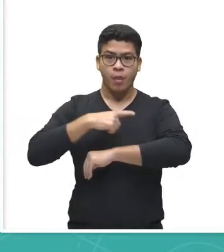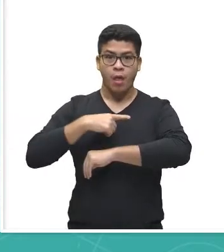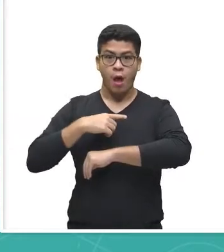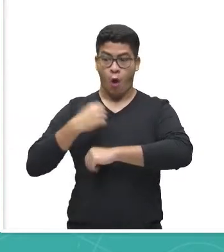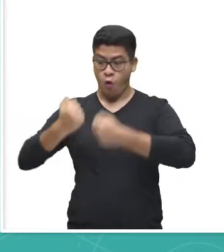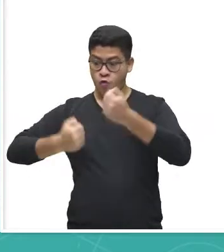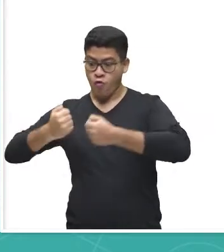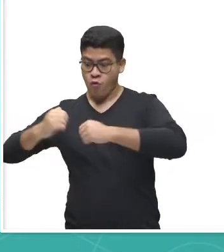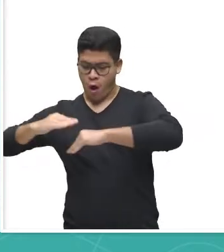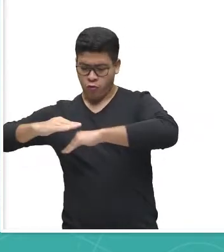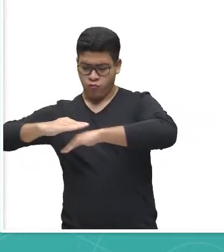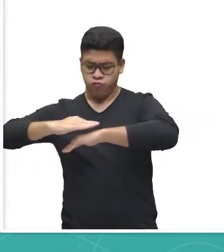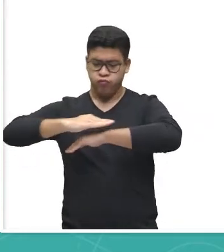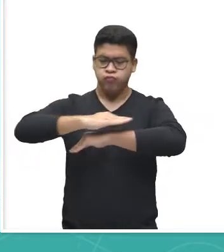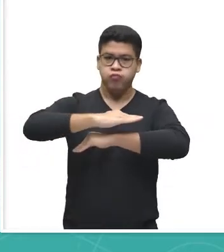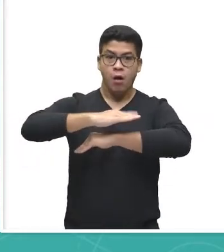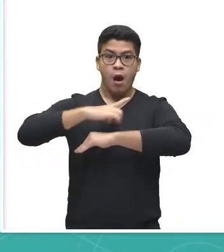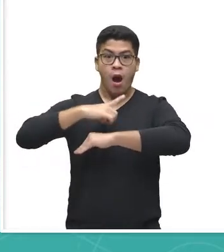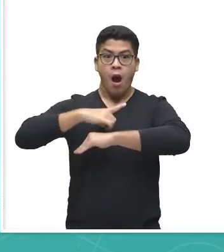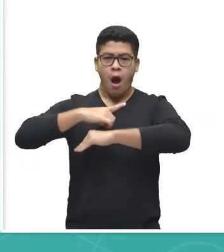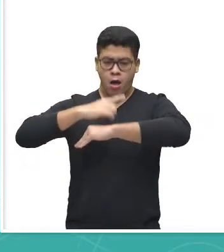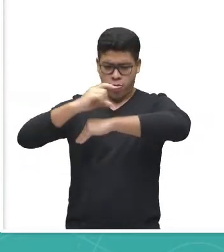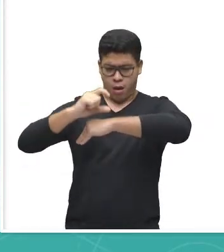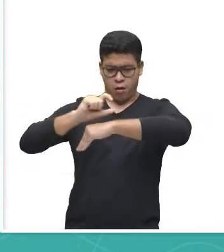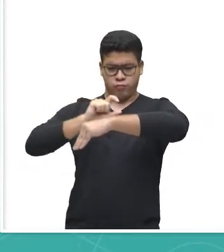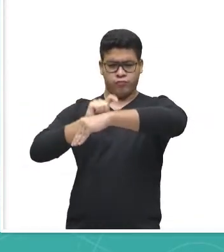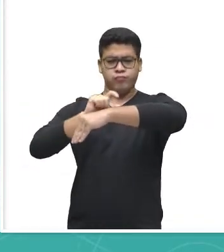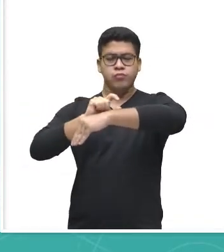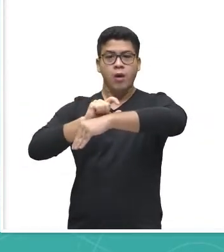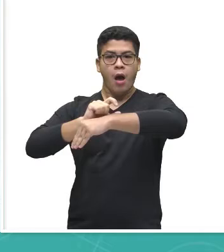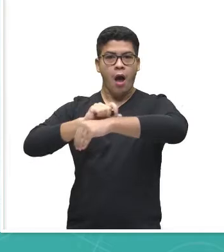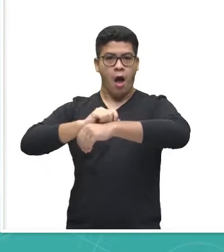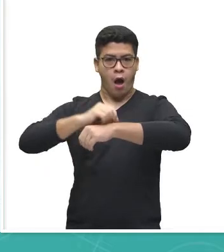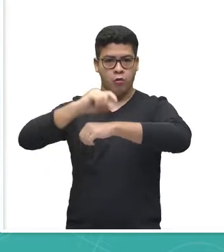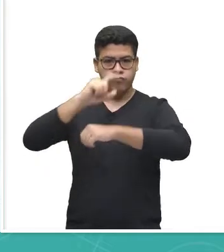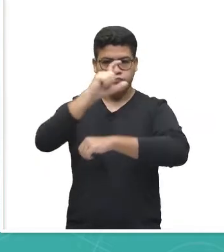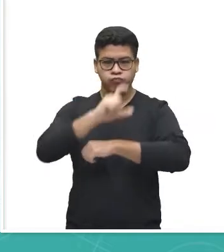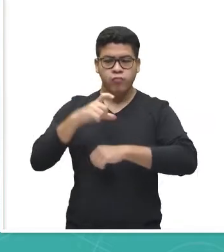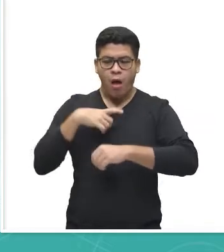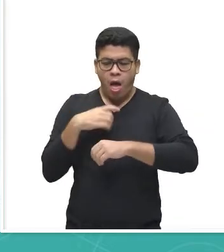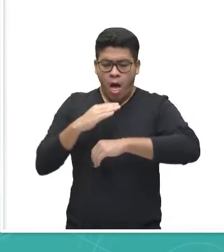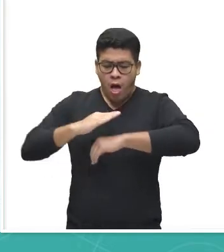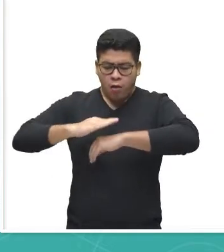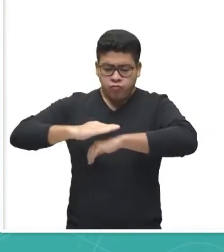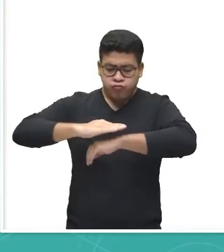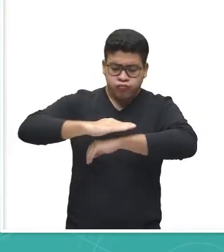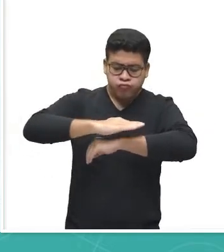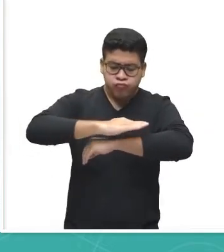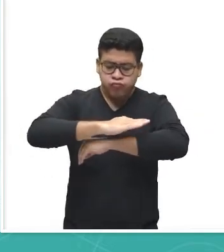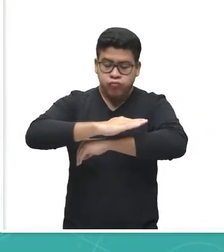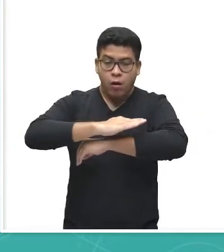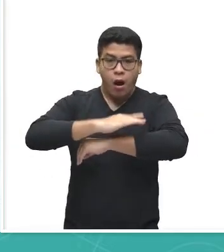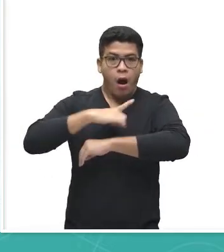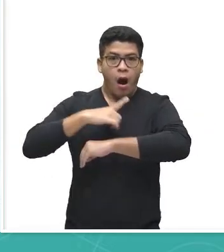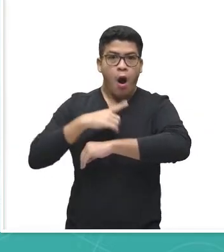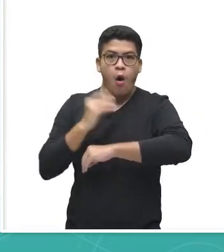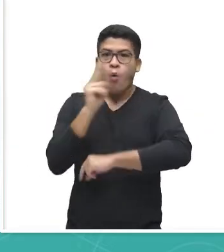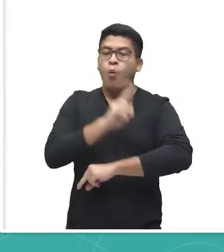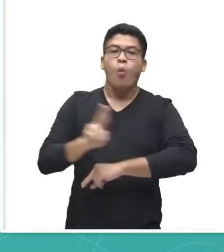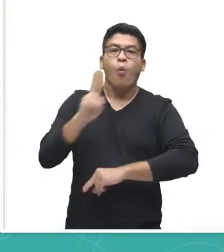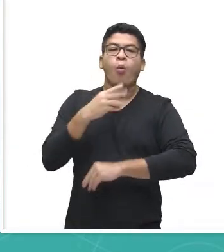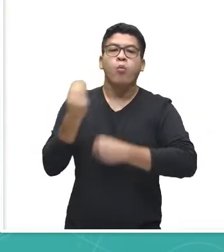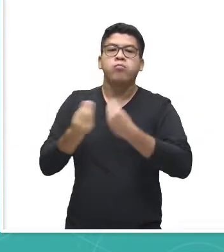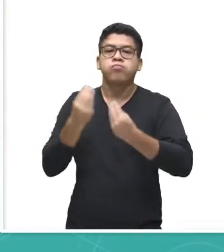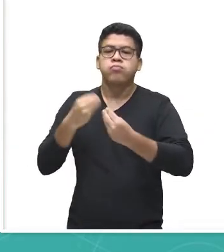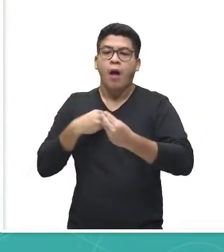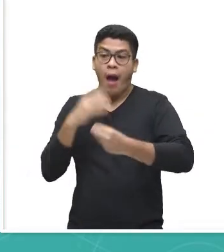de variação do seu estado de movimento ou de repouso. Tá? Vamos dar um exemplo para a gente entender um pouco